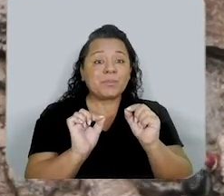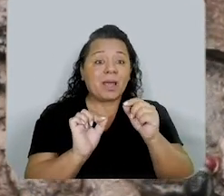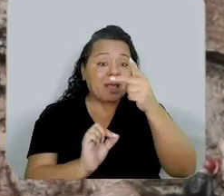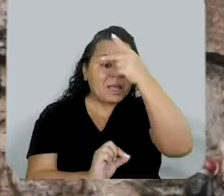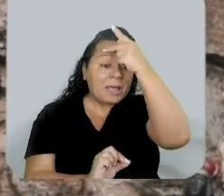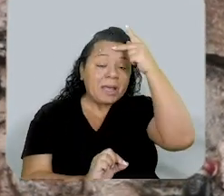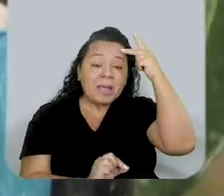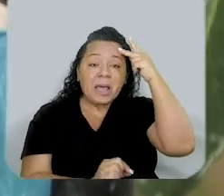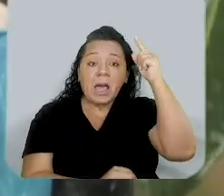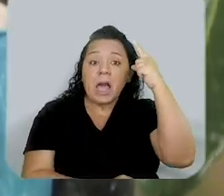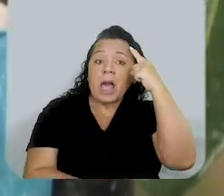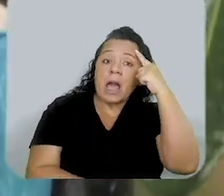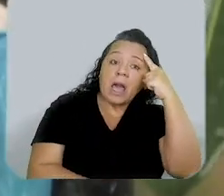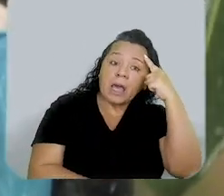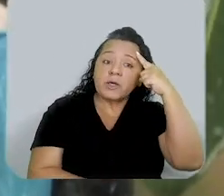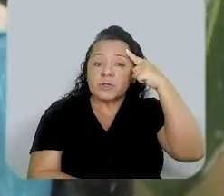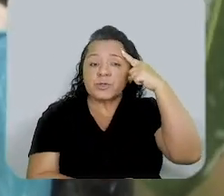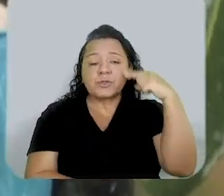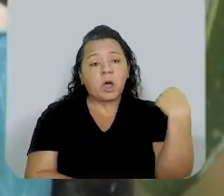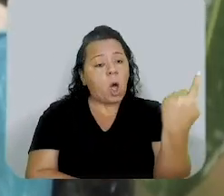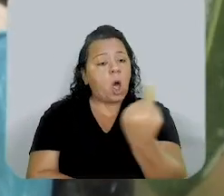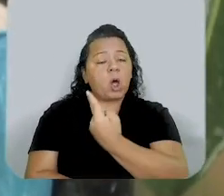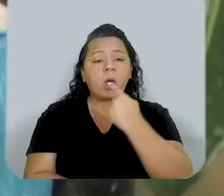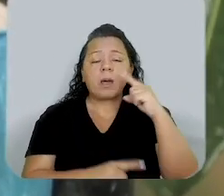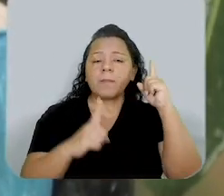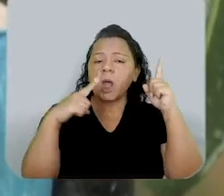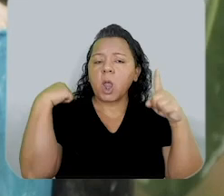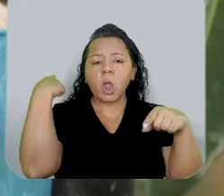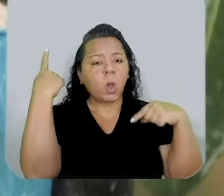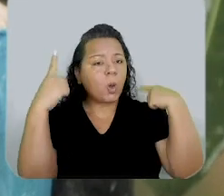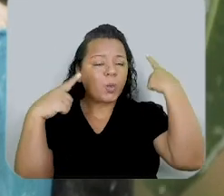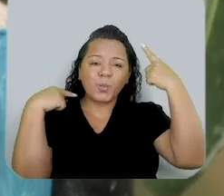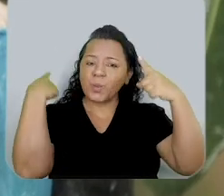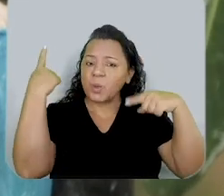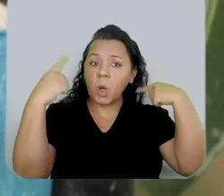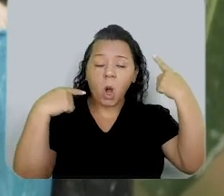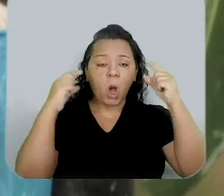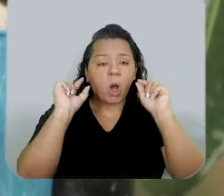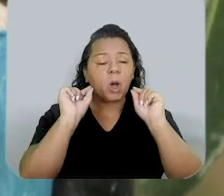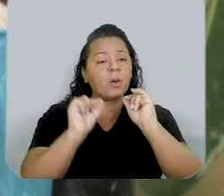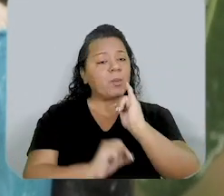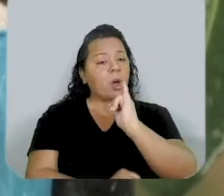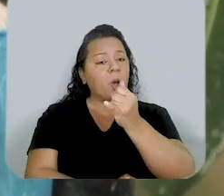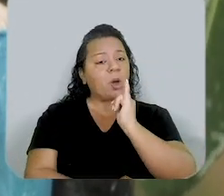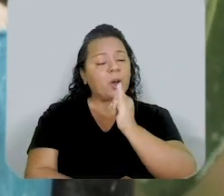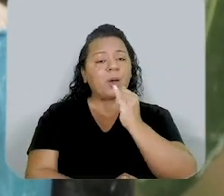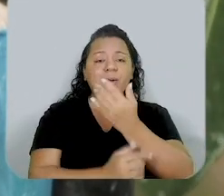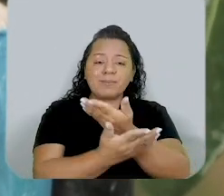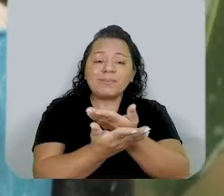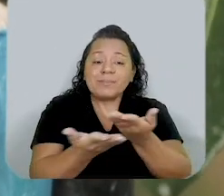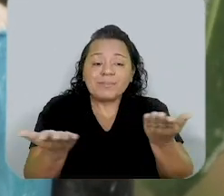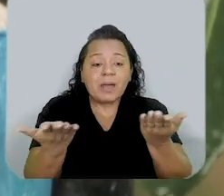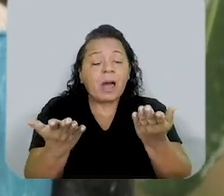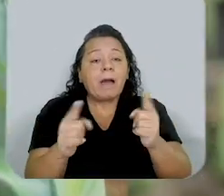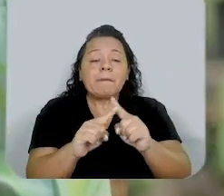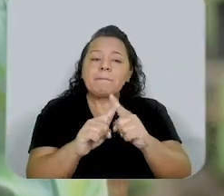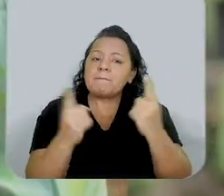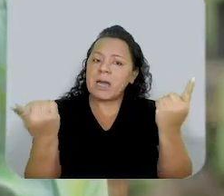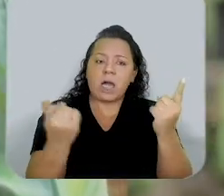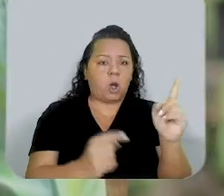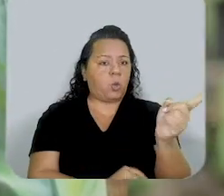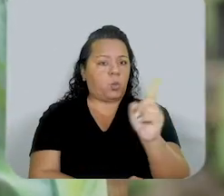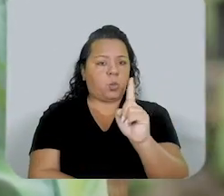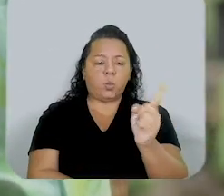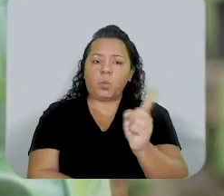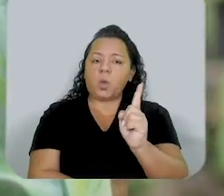meio louquinhos, né? Meio malucos, por a gente falar dessa forma assim, colocar dessa forma. Mas